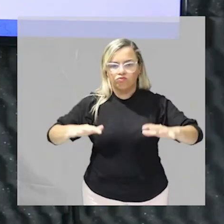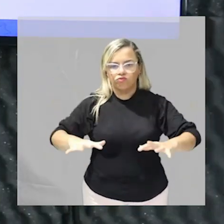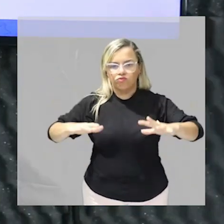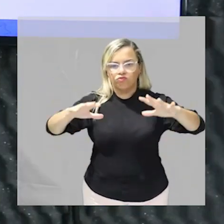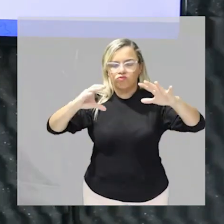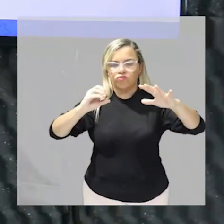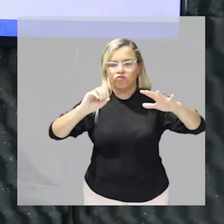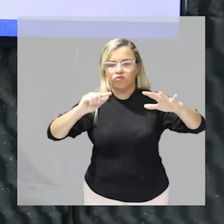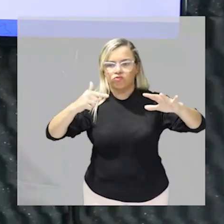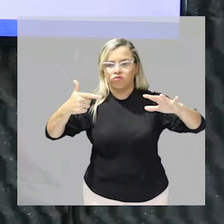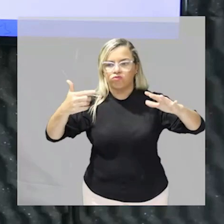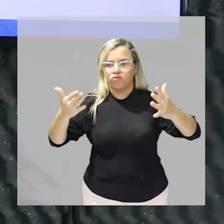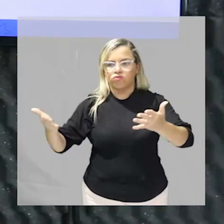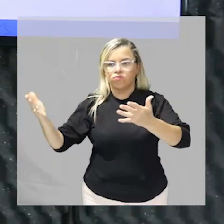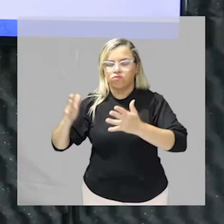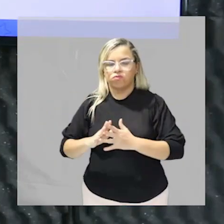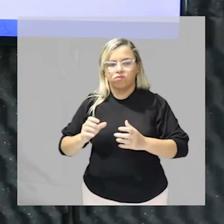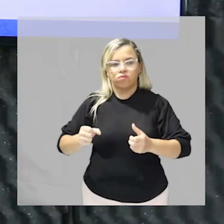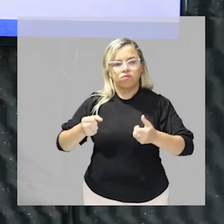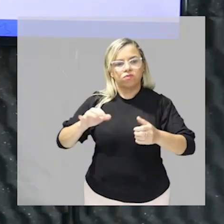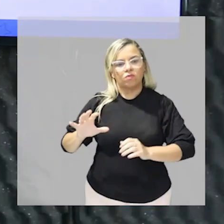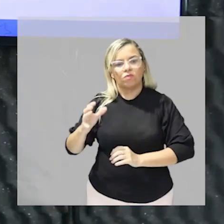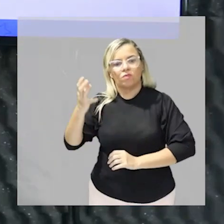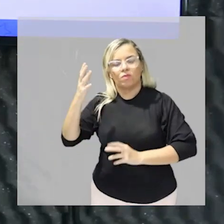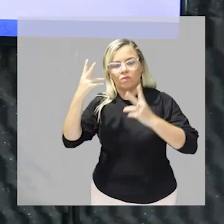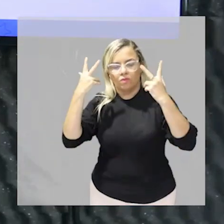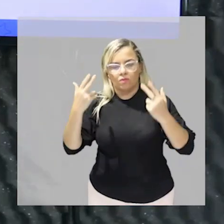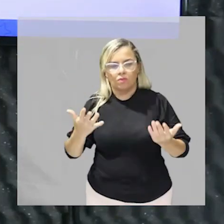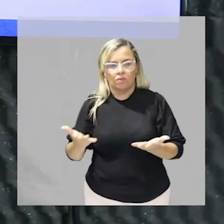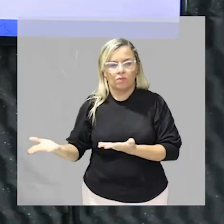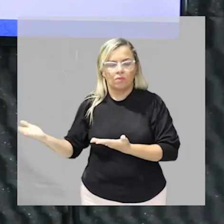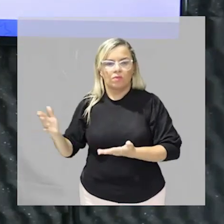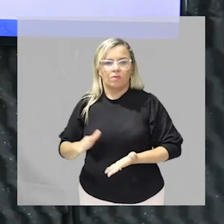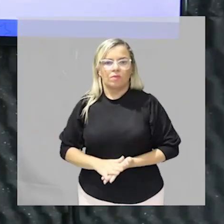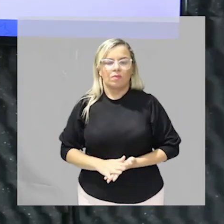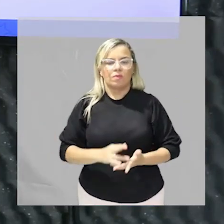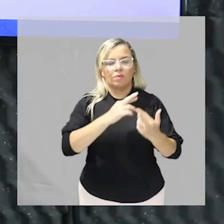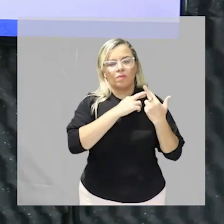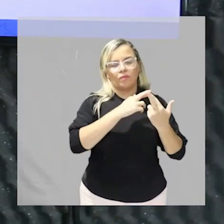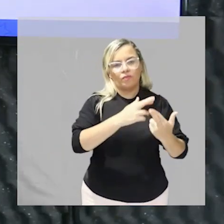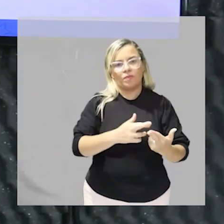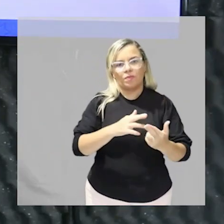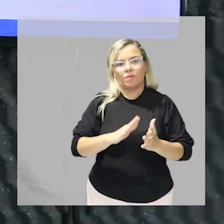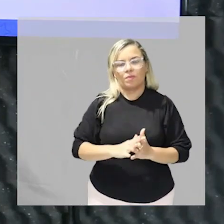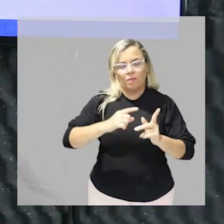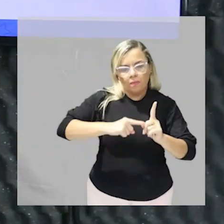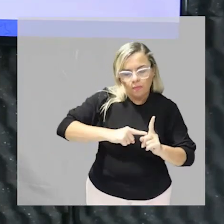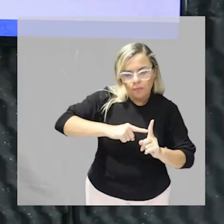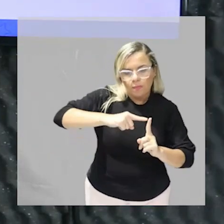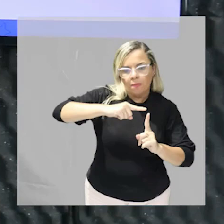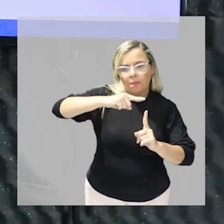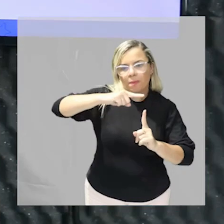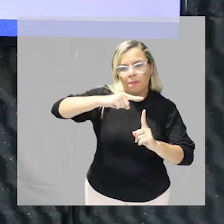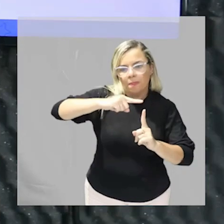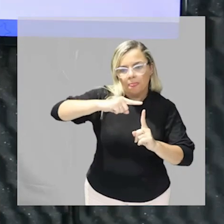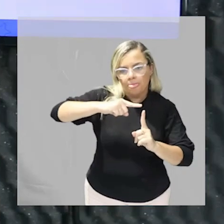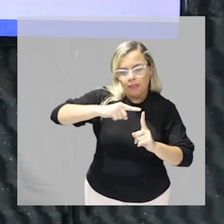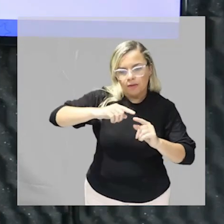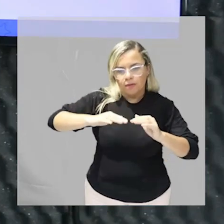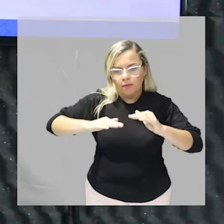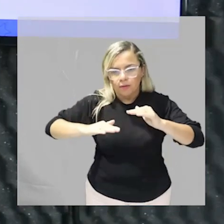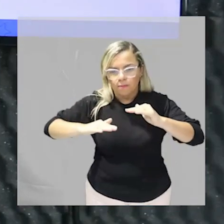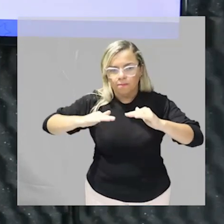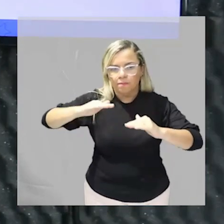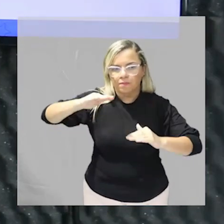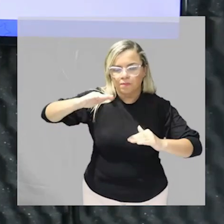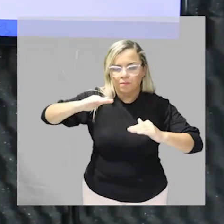qual fenômeno natural? Galera, fenômeno natural responsável ali por manter a temperatura do nosso planeta equilibrado, mas com